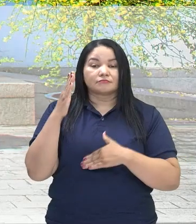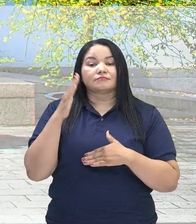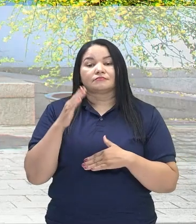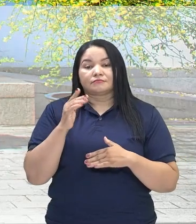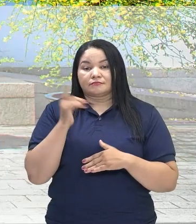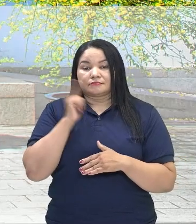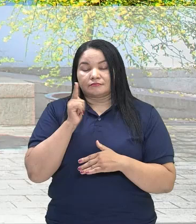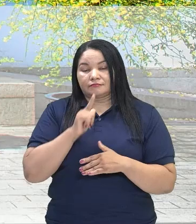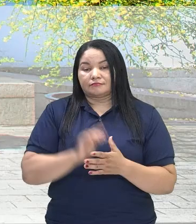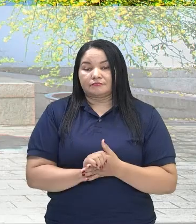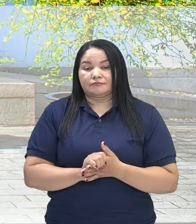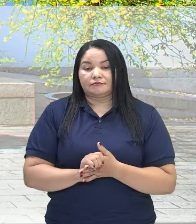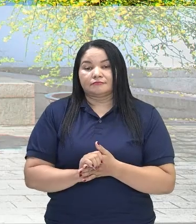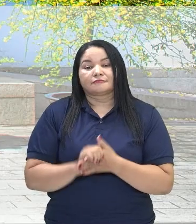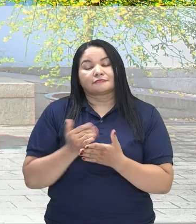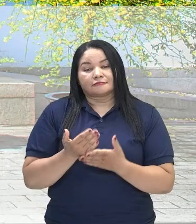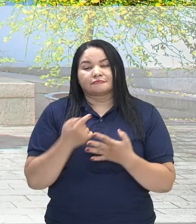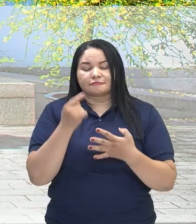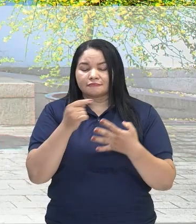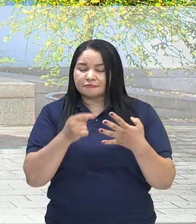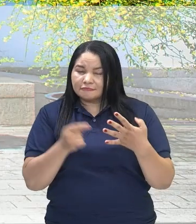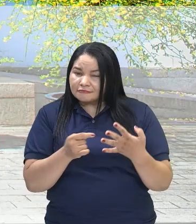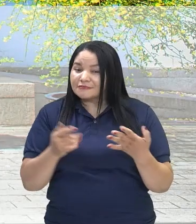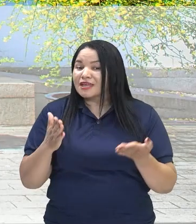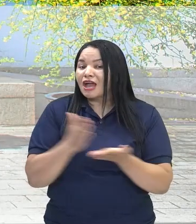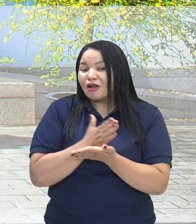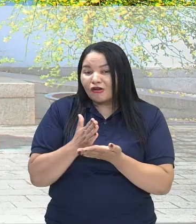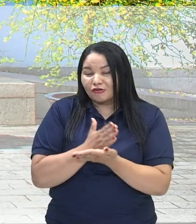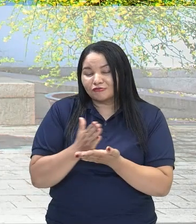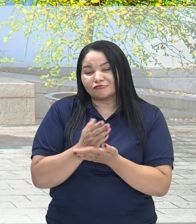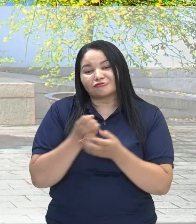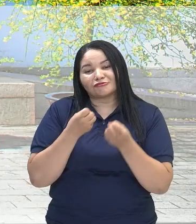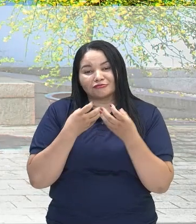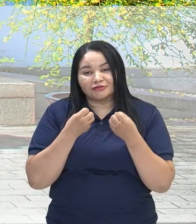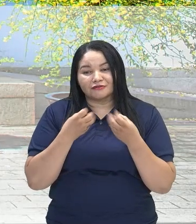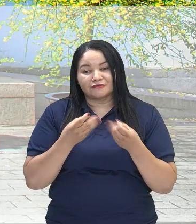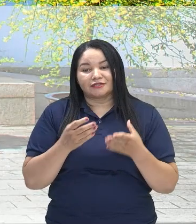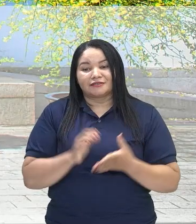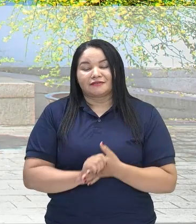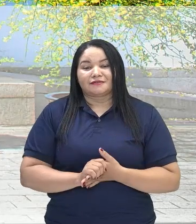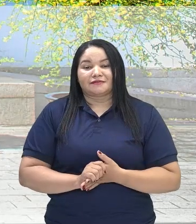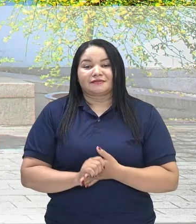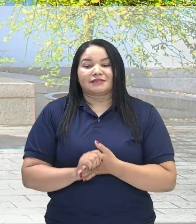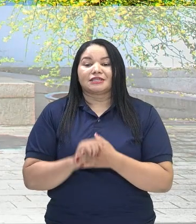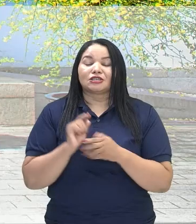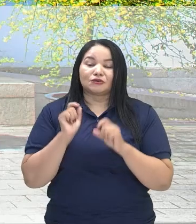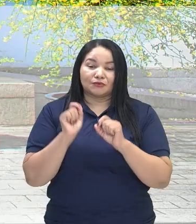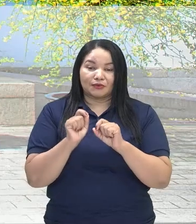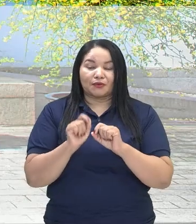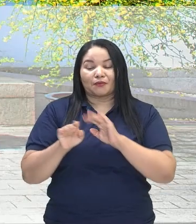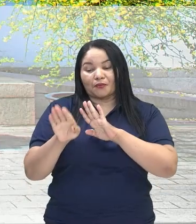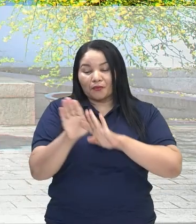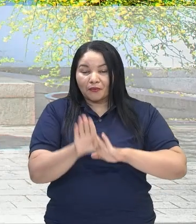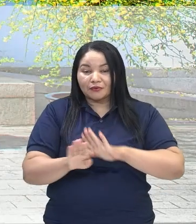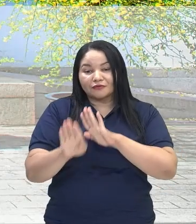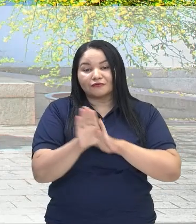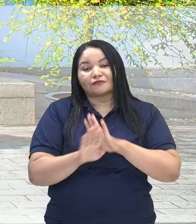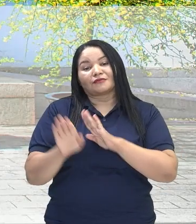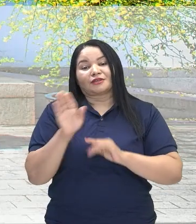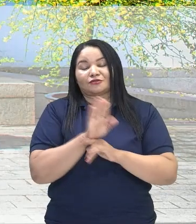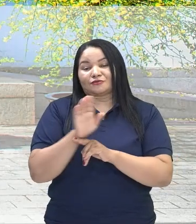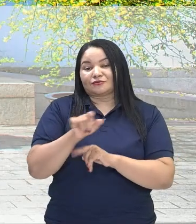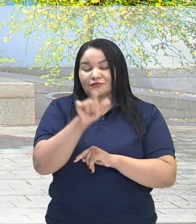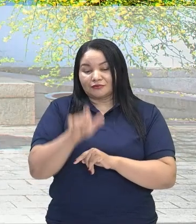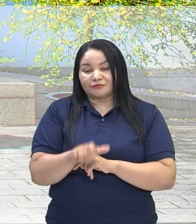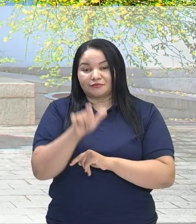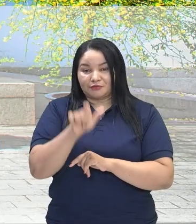tá bom? Então, esses são apenas alguns dos benefícios, né, que o Kung Fu traz aí para os seus